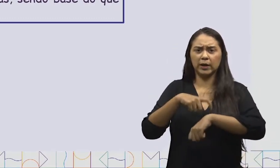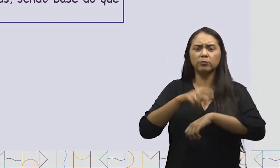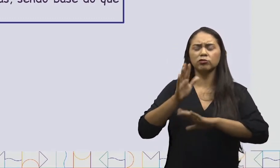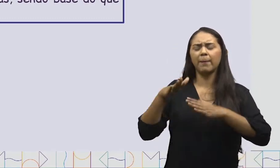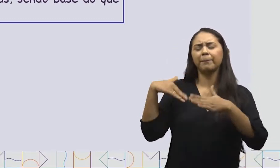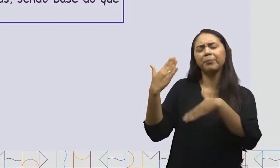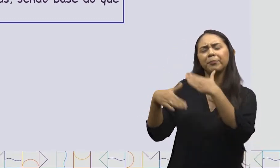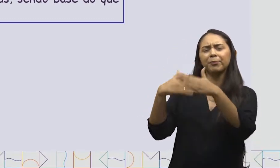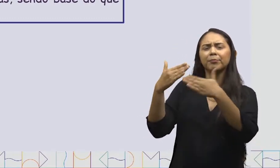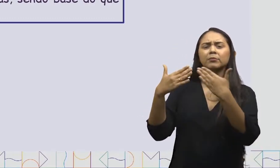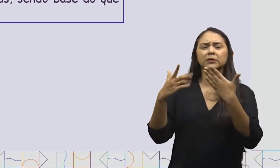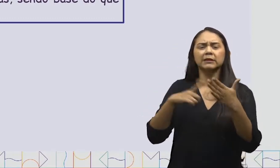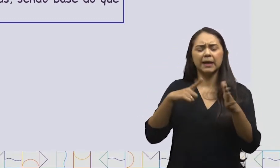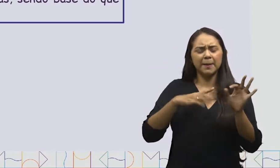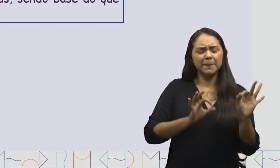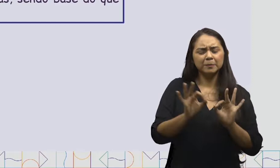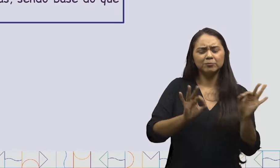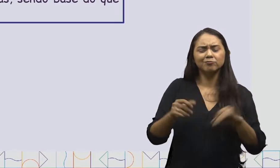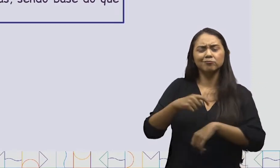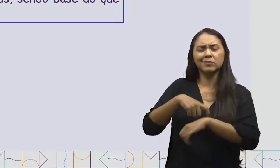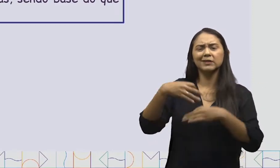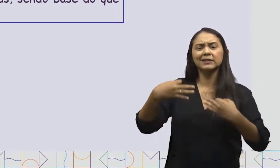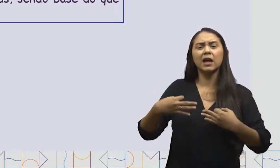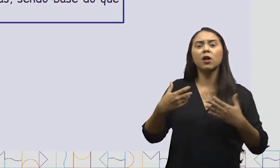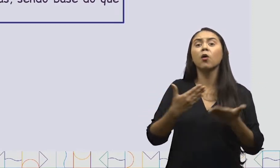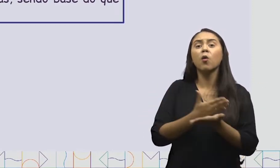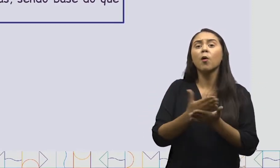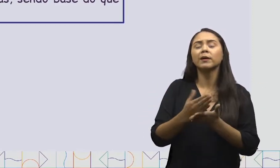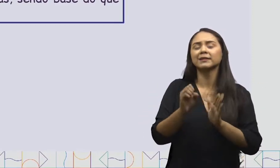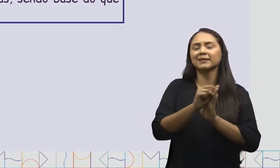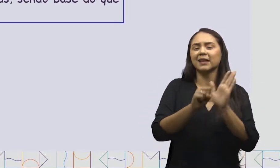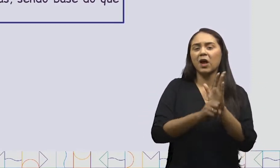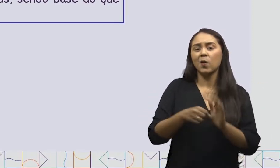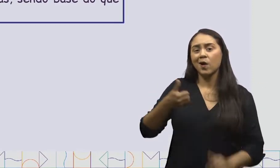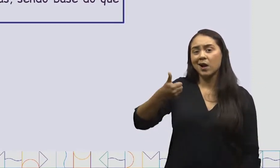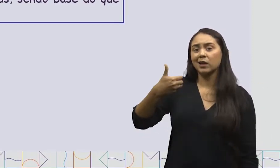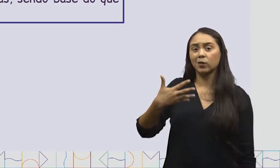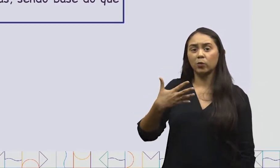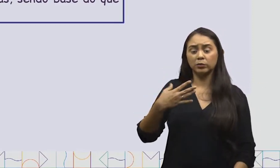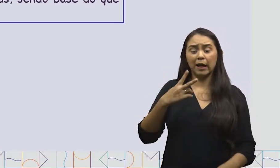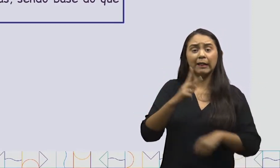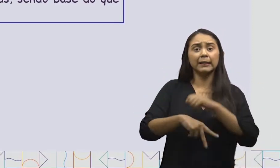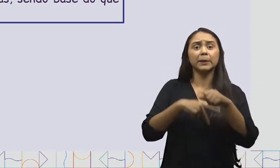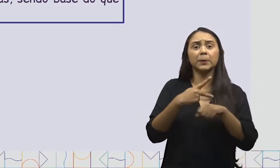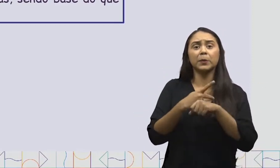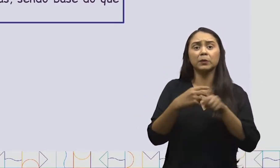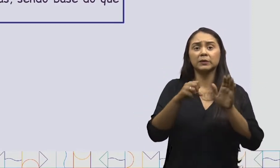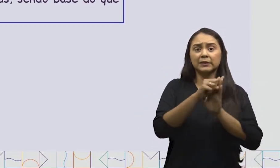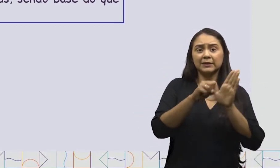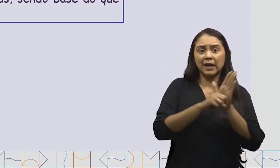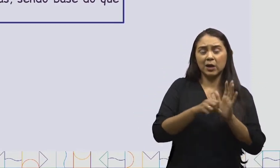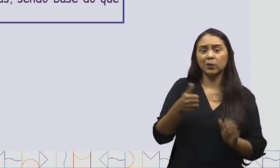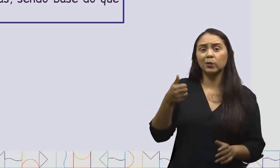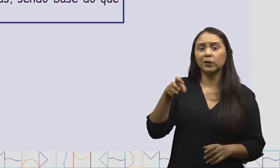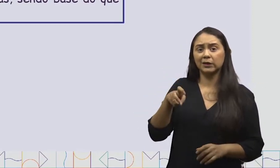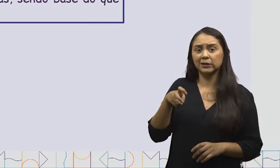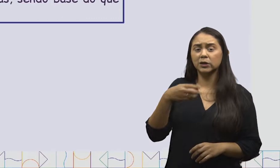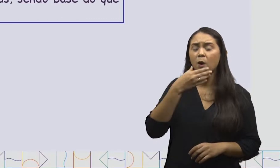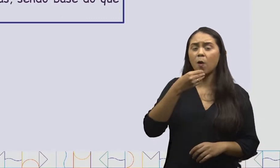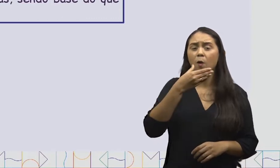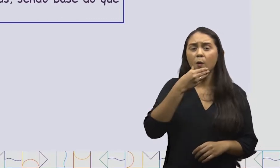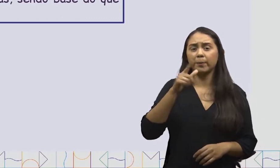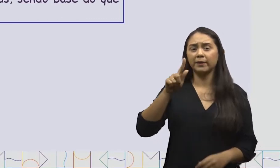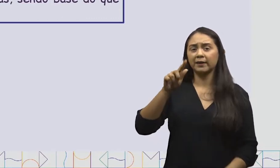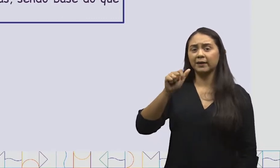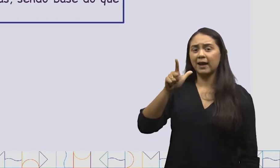evoluindo, chegando à divisão em horas no século XIV. Já no século XV, Galileu Galilei,